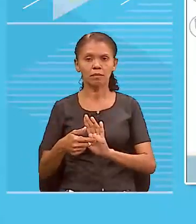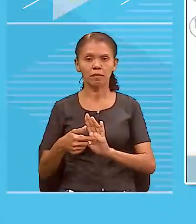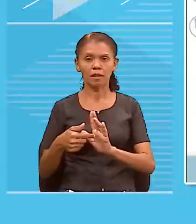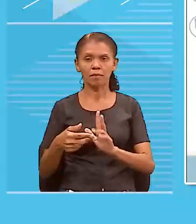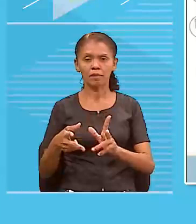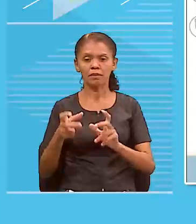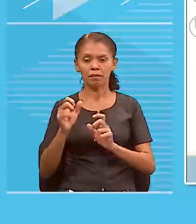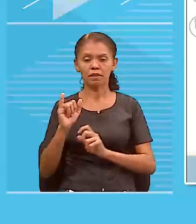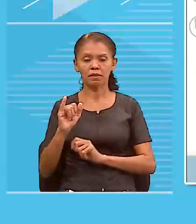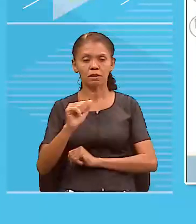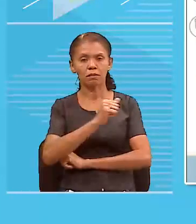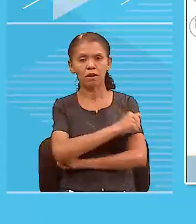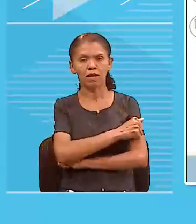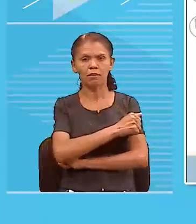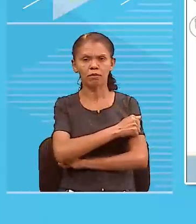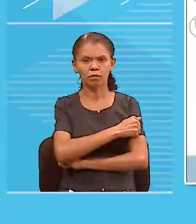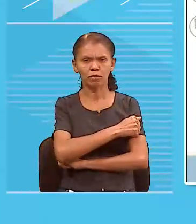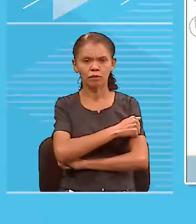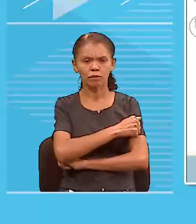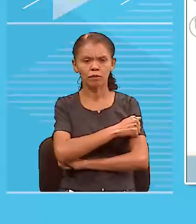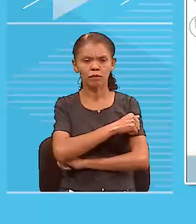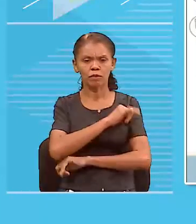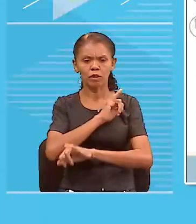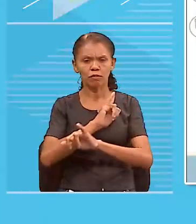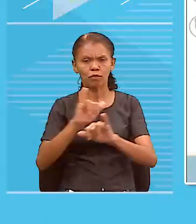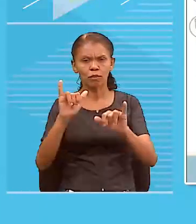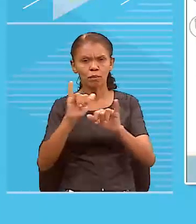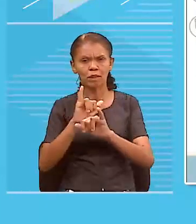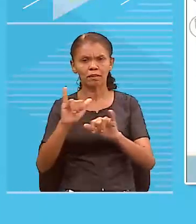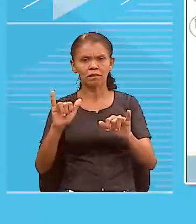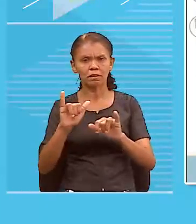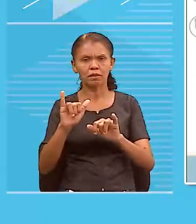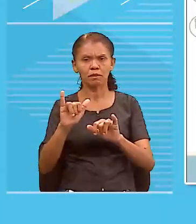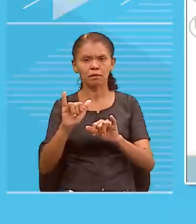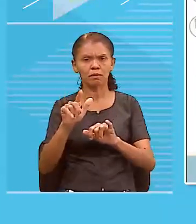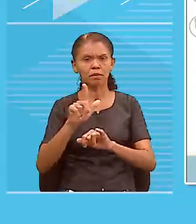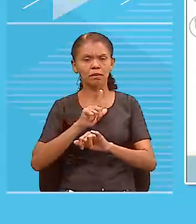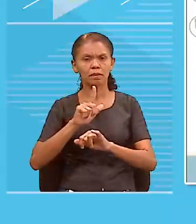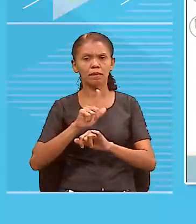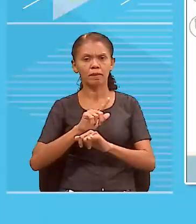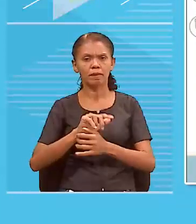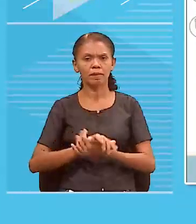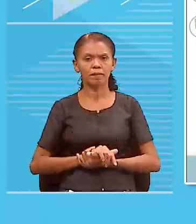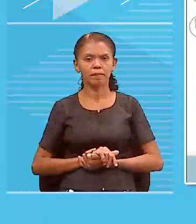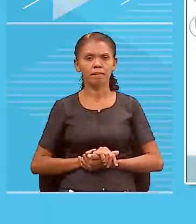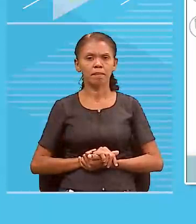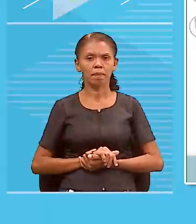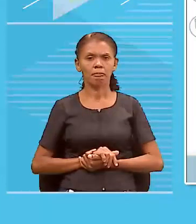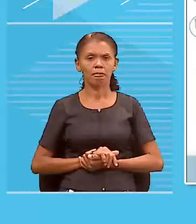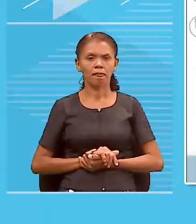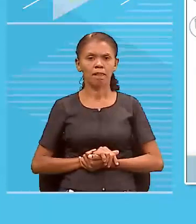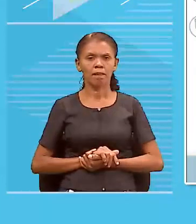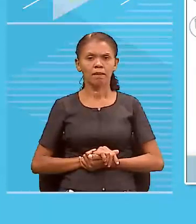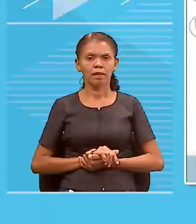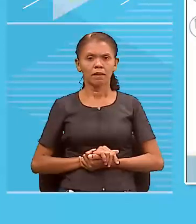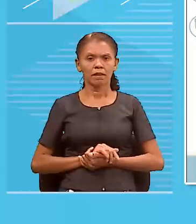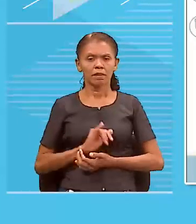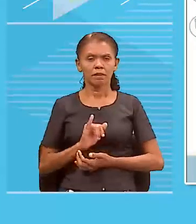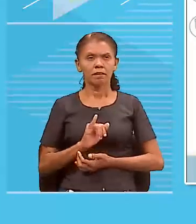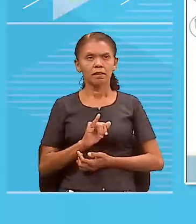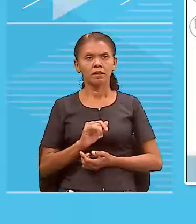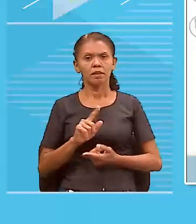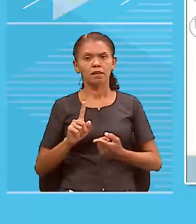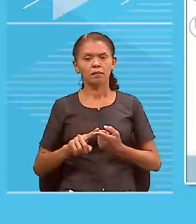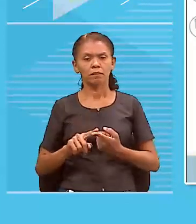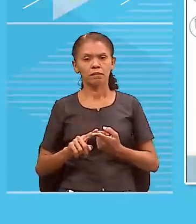de Brasil e de mundo lembre-se você vai ser convidado a interpretar entendimentos